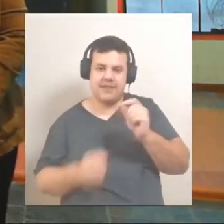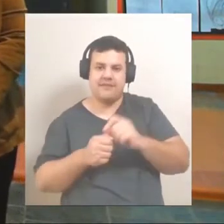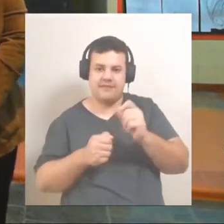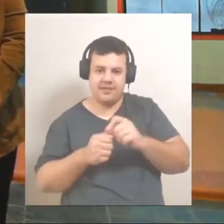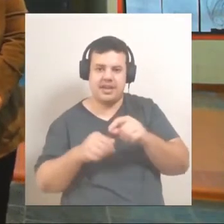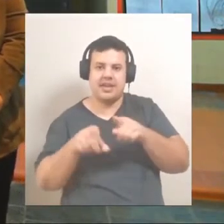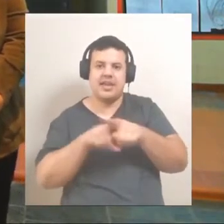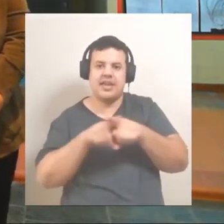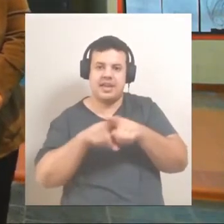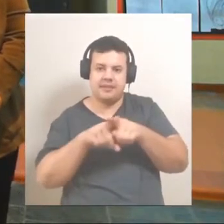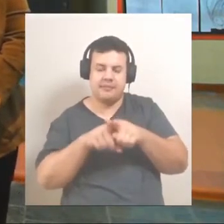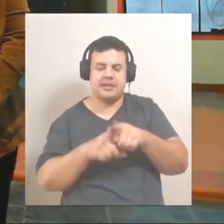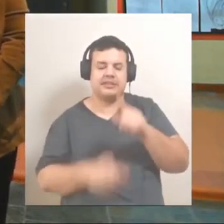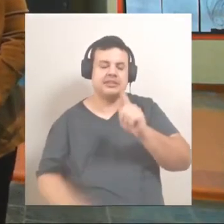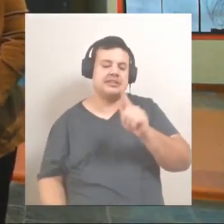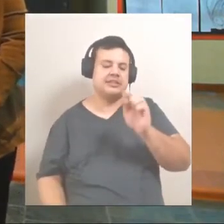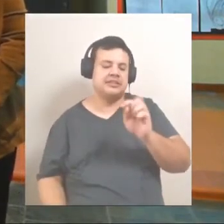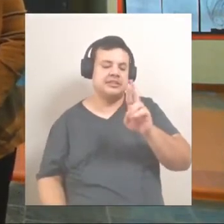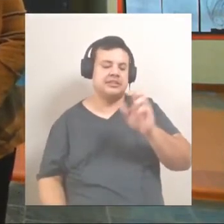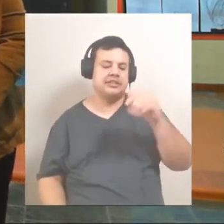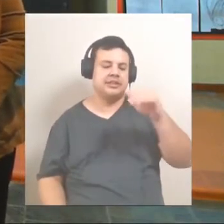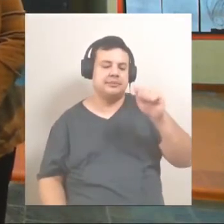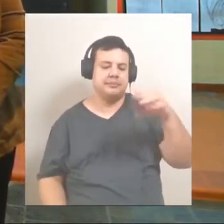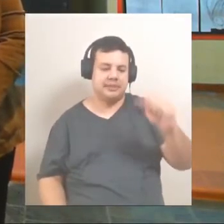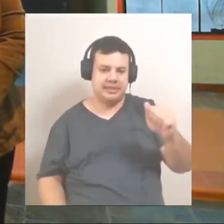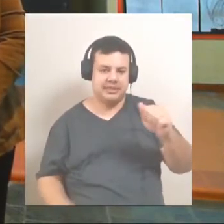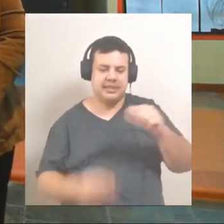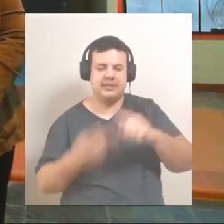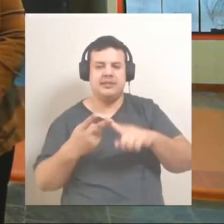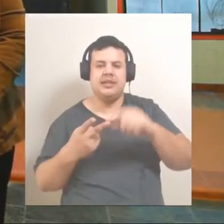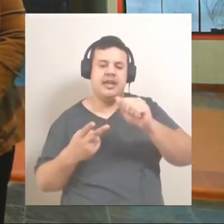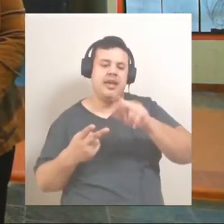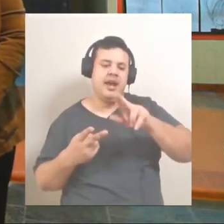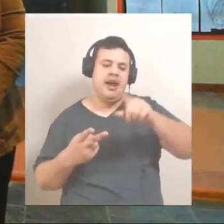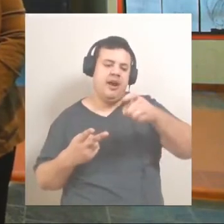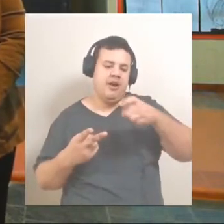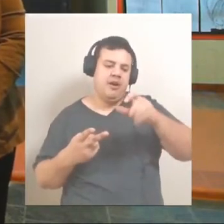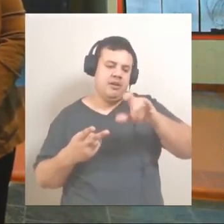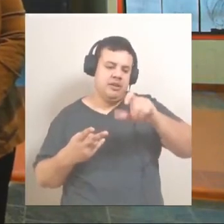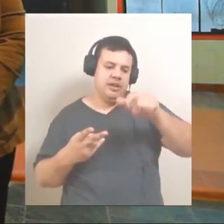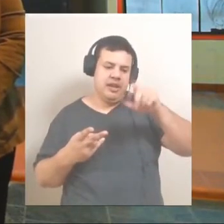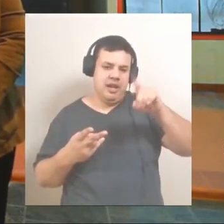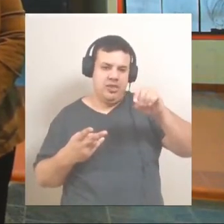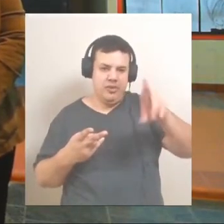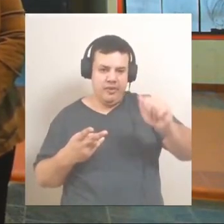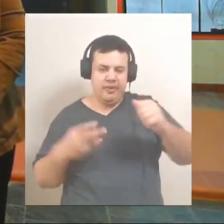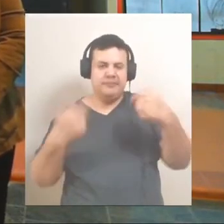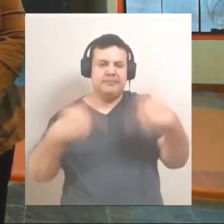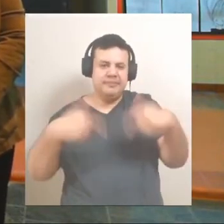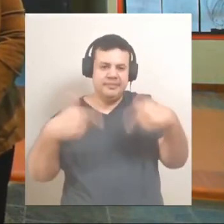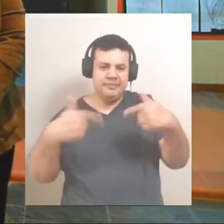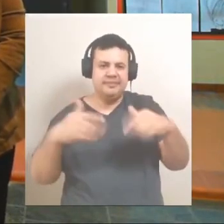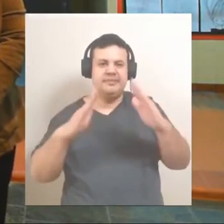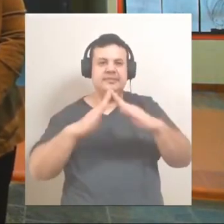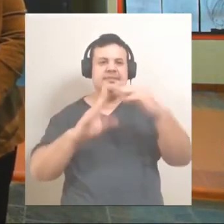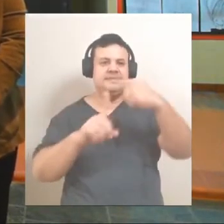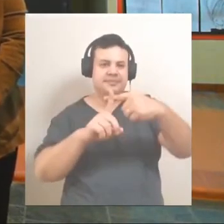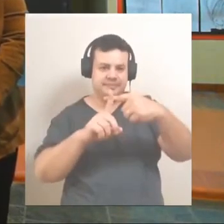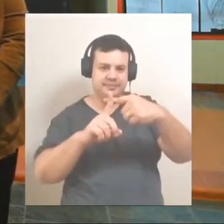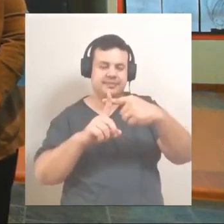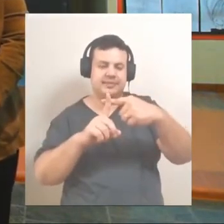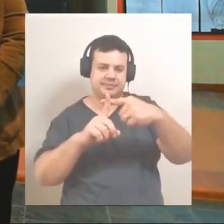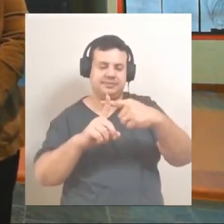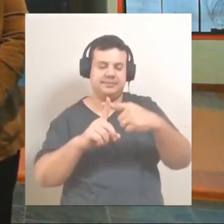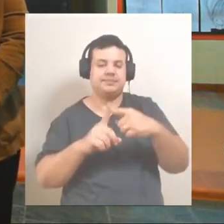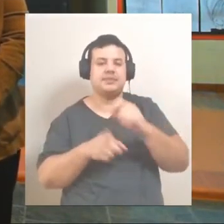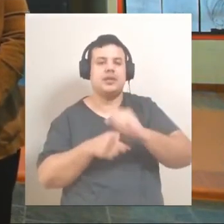irmãs Germana e Auxiliadora, que vieram trabalhar na paróquia. As irmãs alugaram uma casa para que as